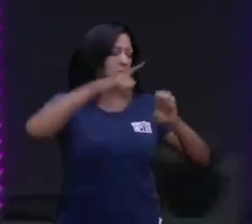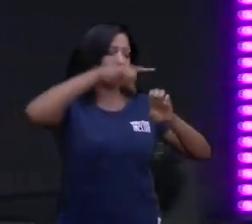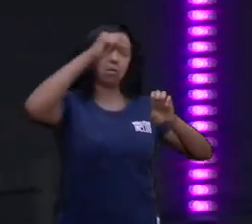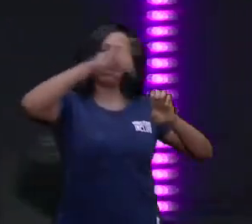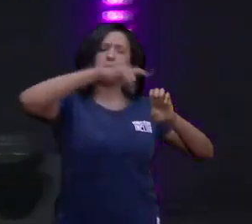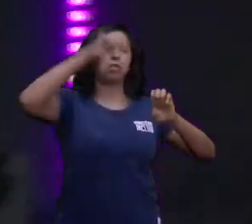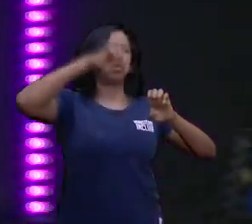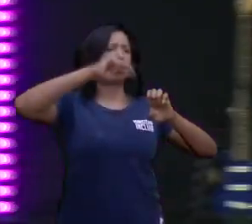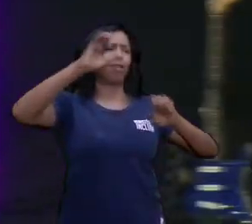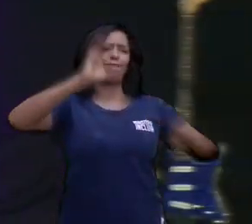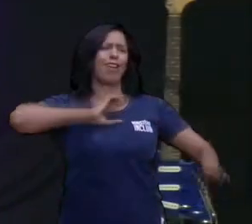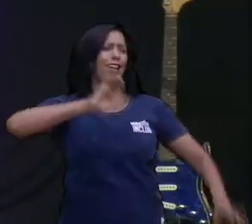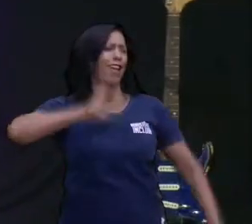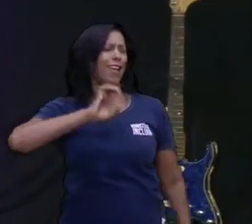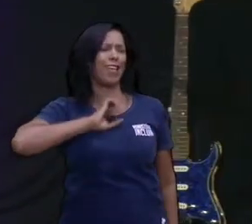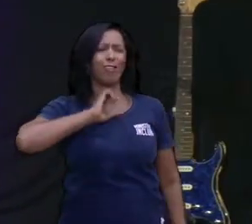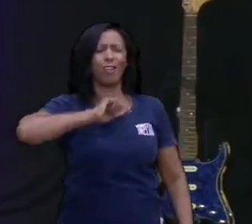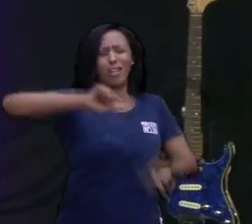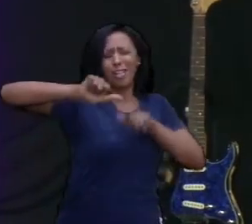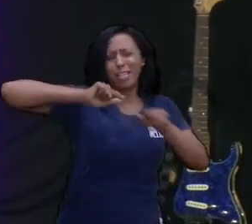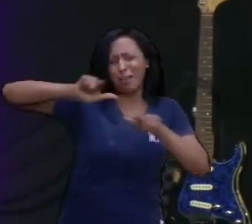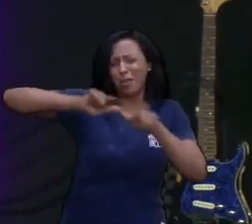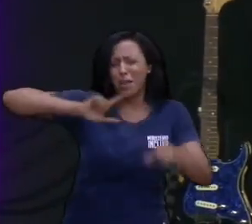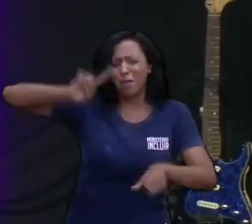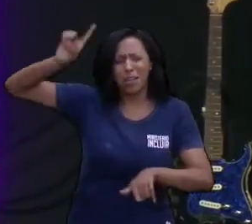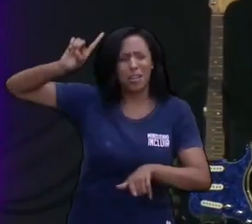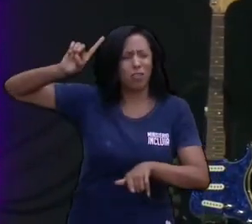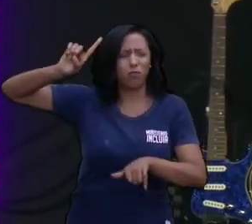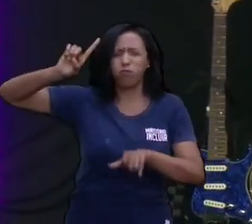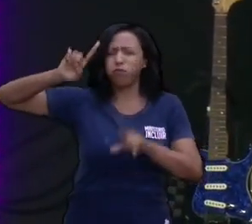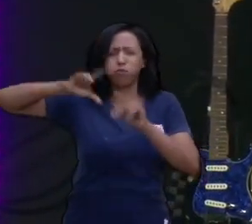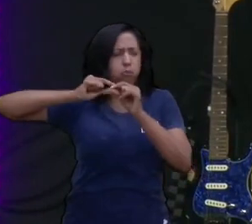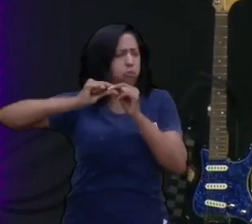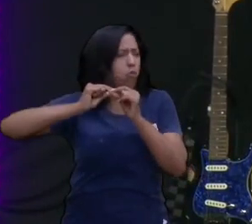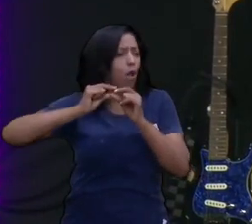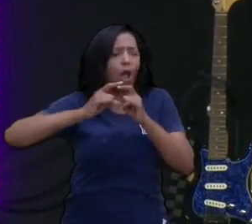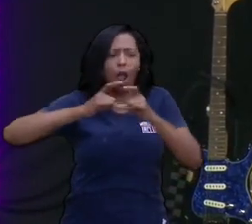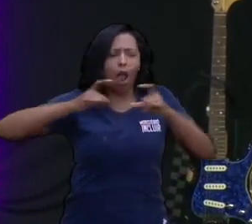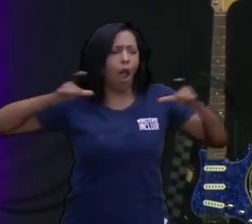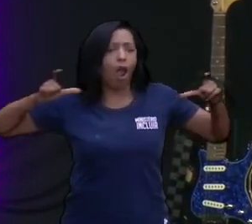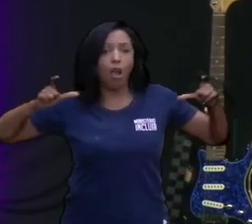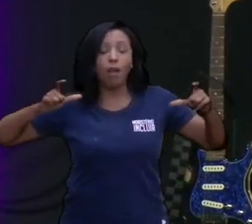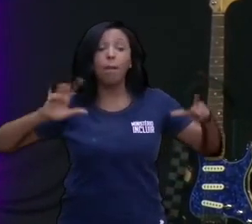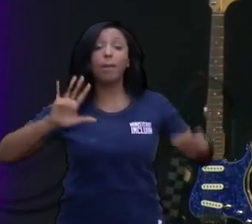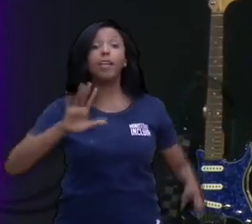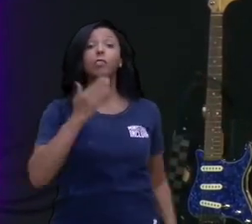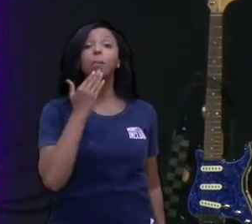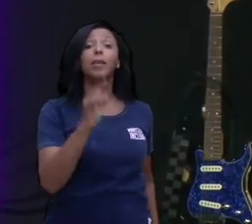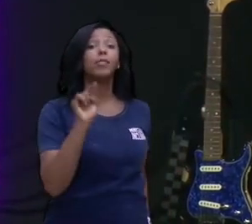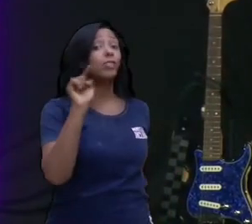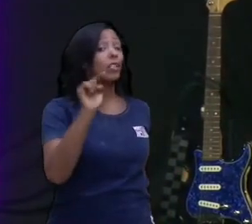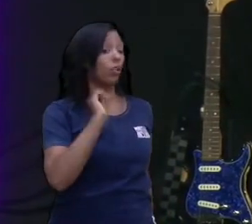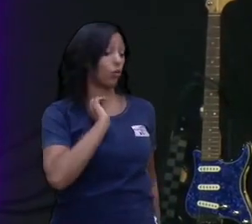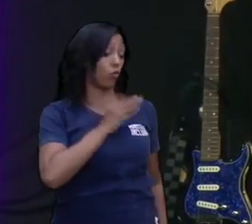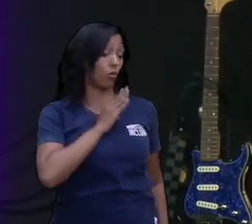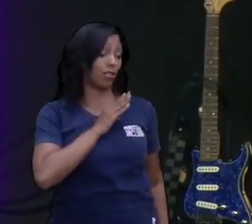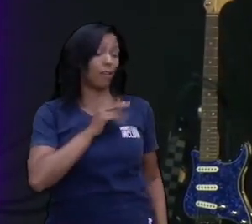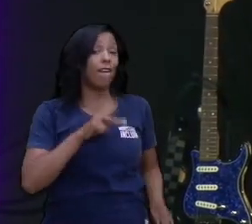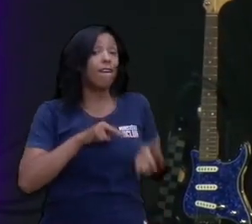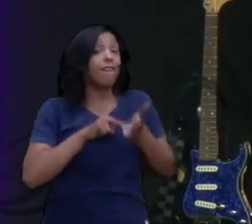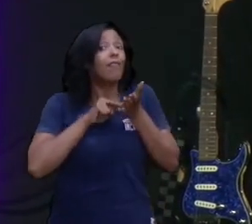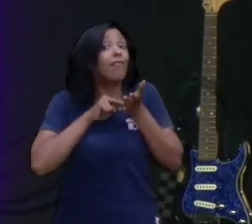mais longe não tem pecado nisso eu só peço que você mantém o Coração em Deus Independente da sua